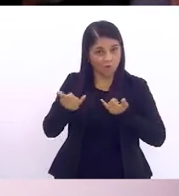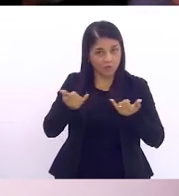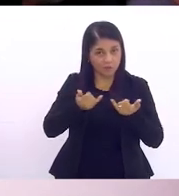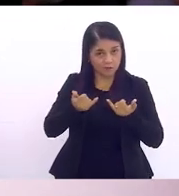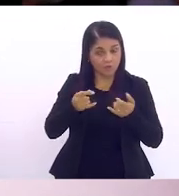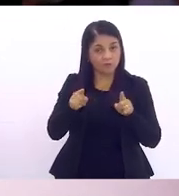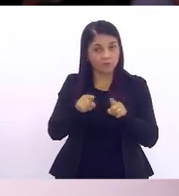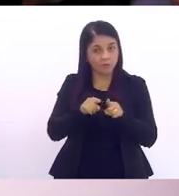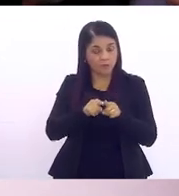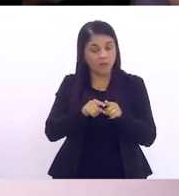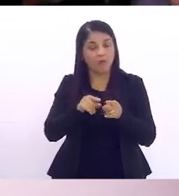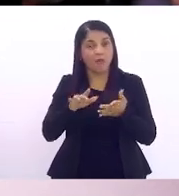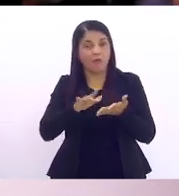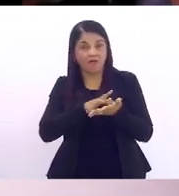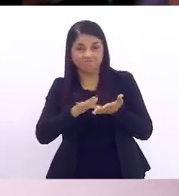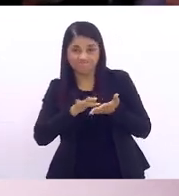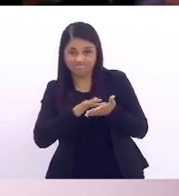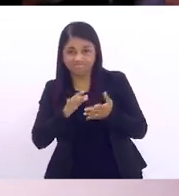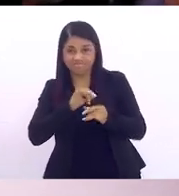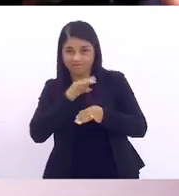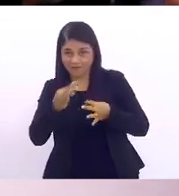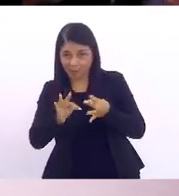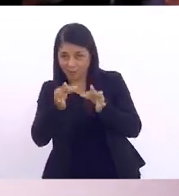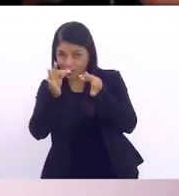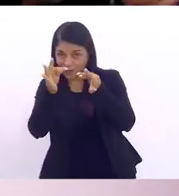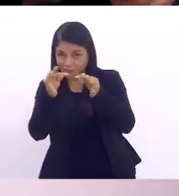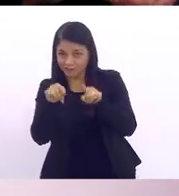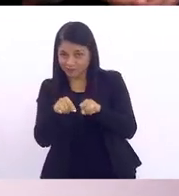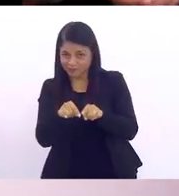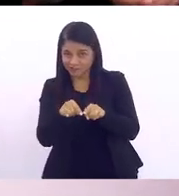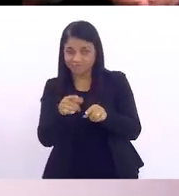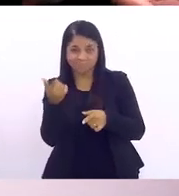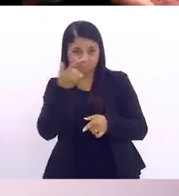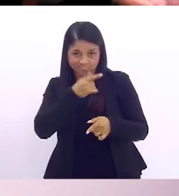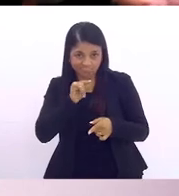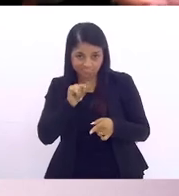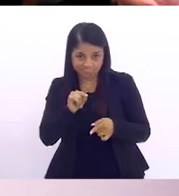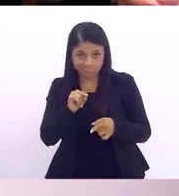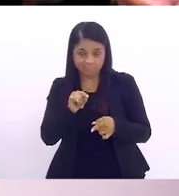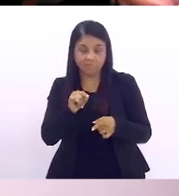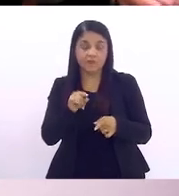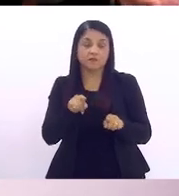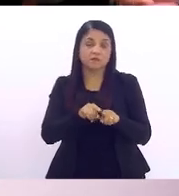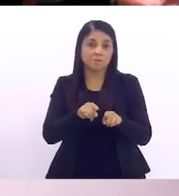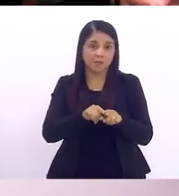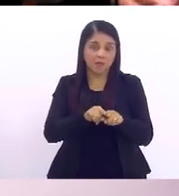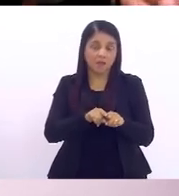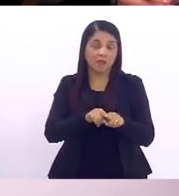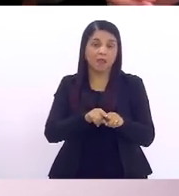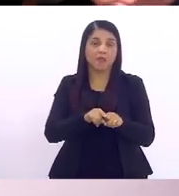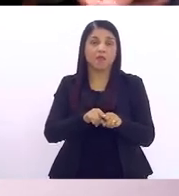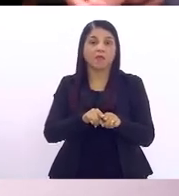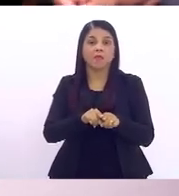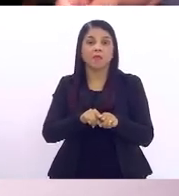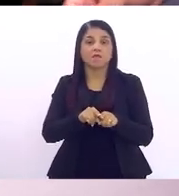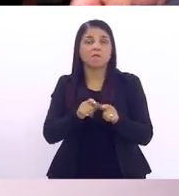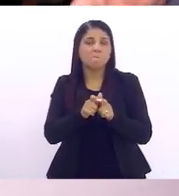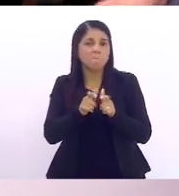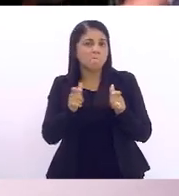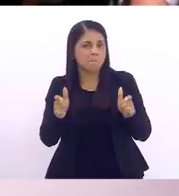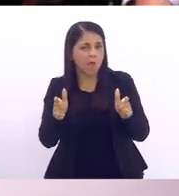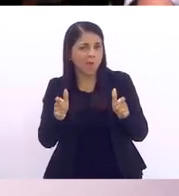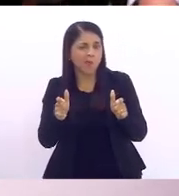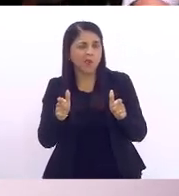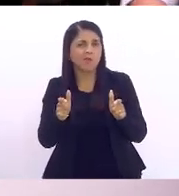habilidade tecnológica eh muitas vezes decorrente não só mas muitas vezes decorrente talvez na maioria dos casos